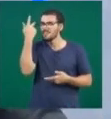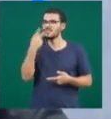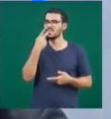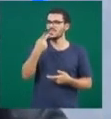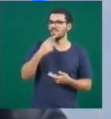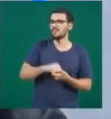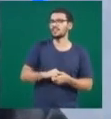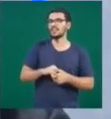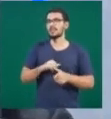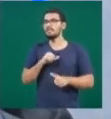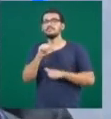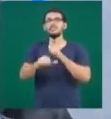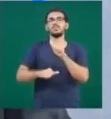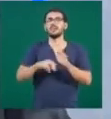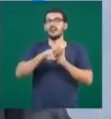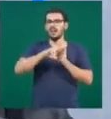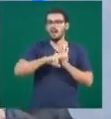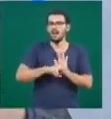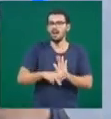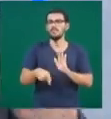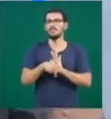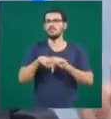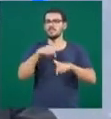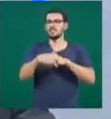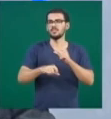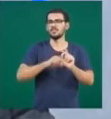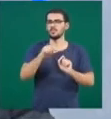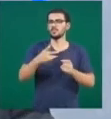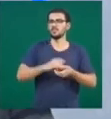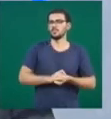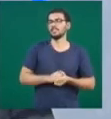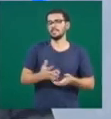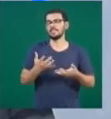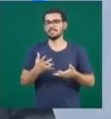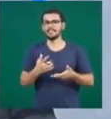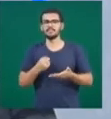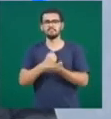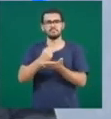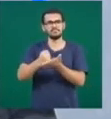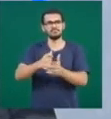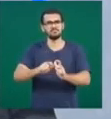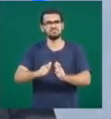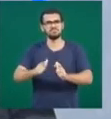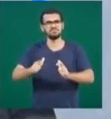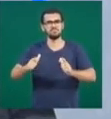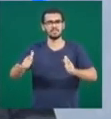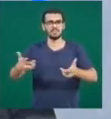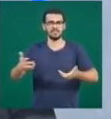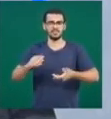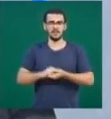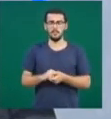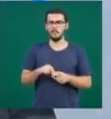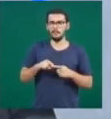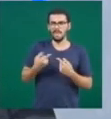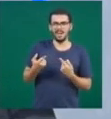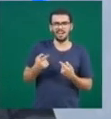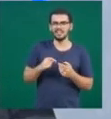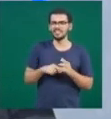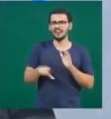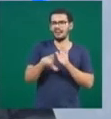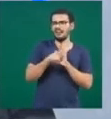alterar a lei trabalhista foi garantir novas contratações. Uhum. Né? Entretanto, a lei trabalhista, ela